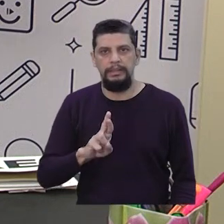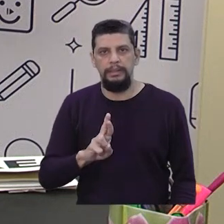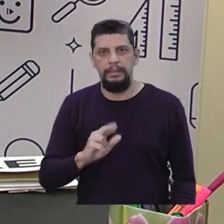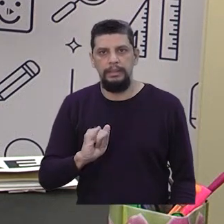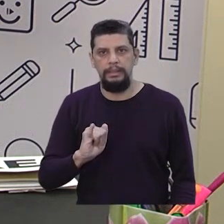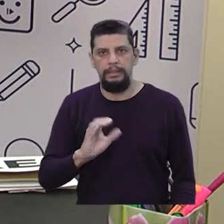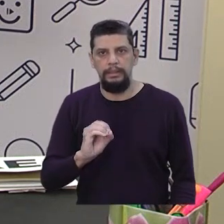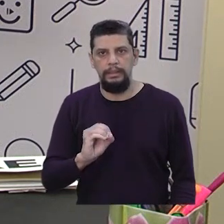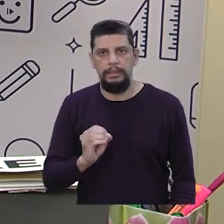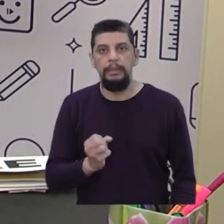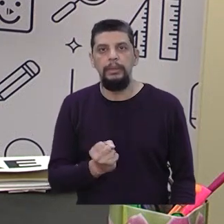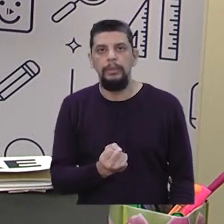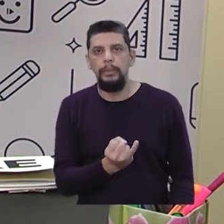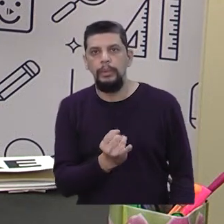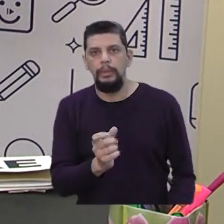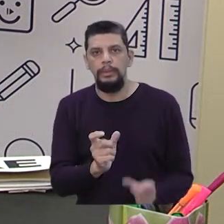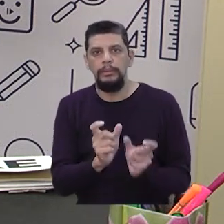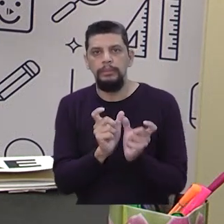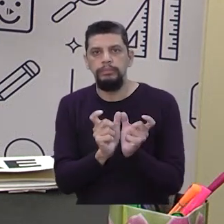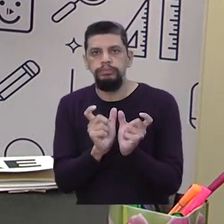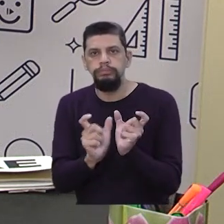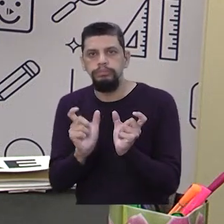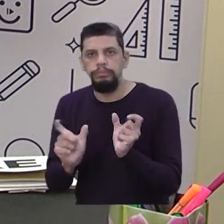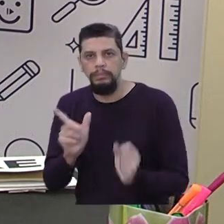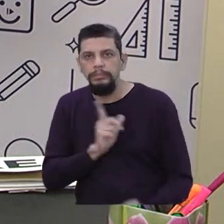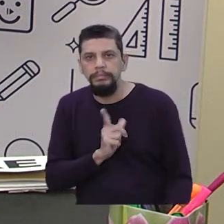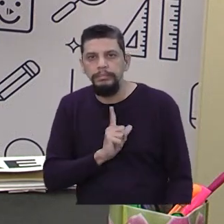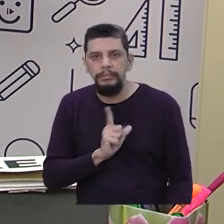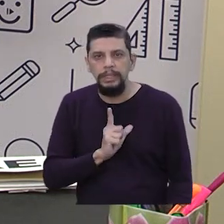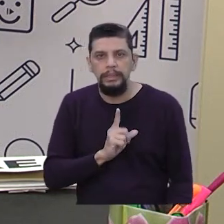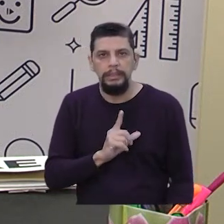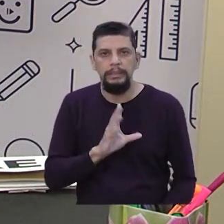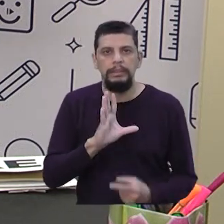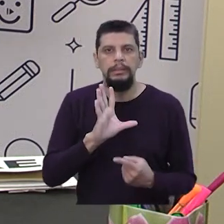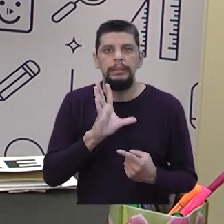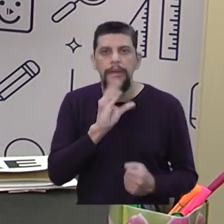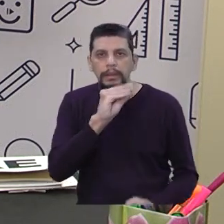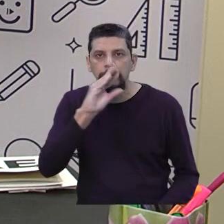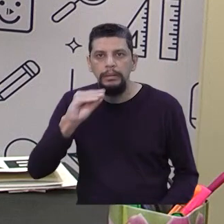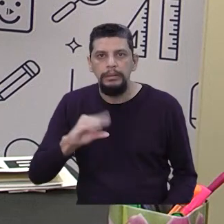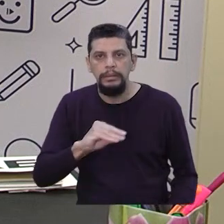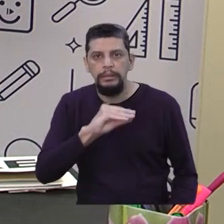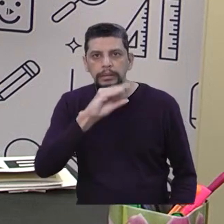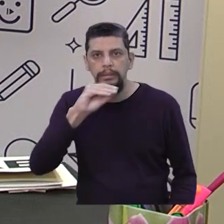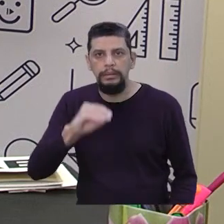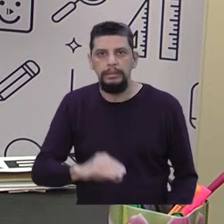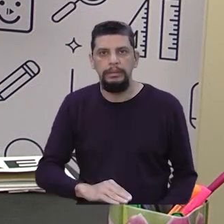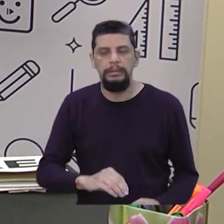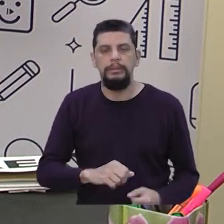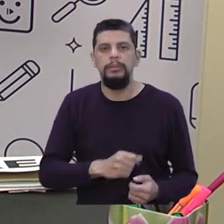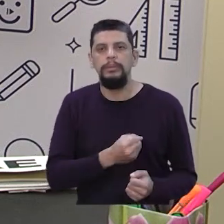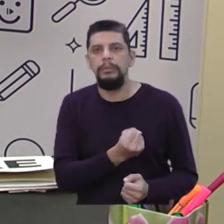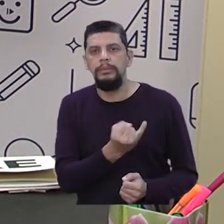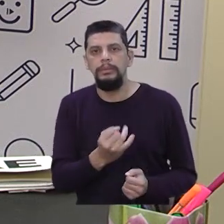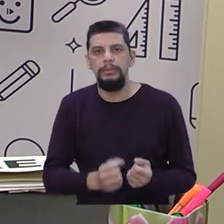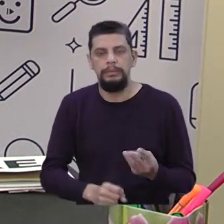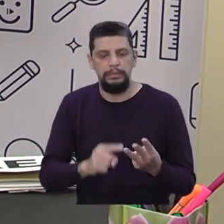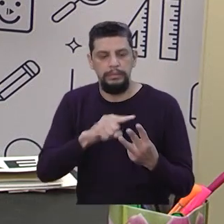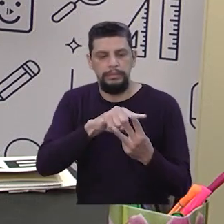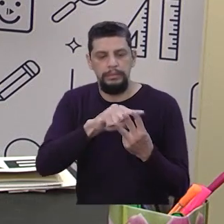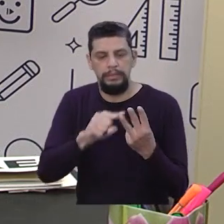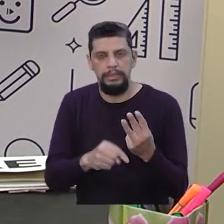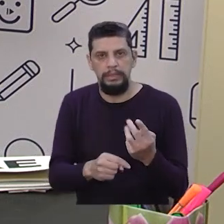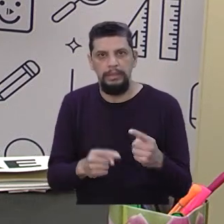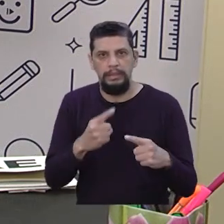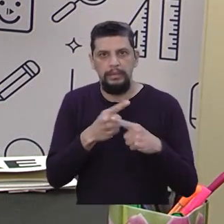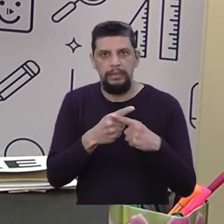rio. Quantas vezes a gente abre a boca? Olha, a professora já deu uma ajuda aqui, ó. Ar, ma, rio. Três